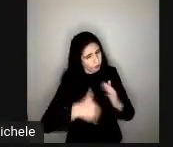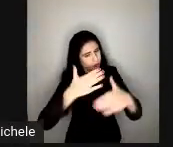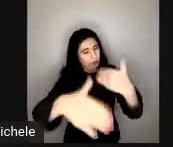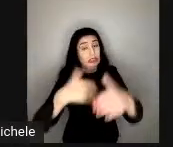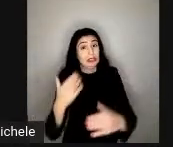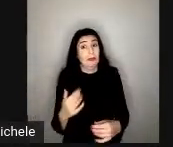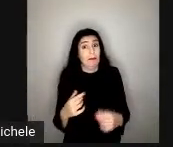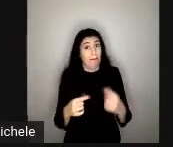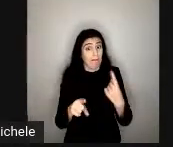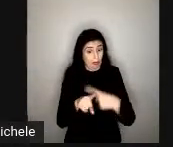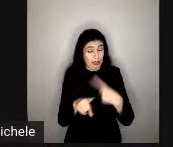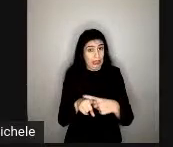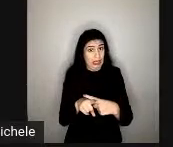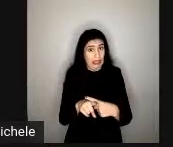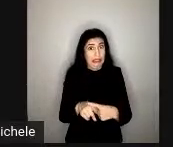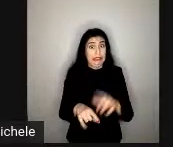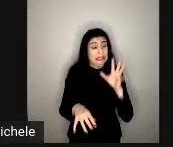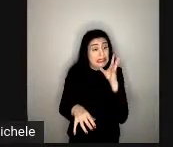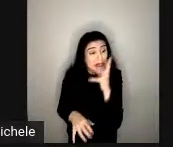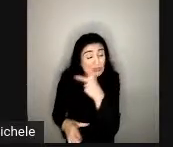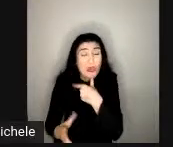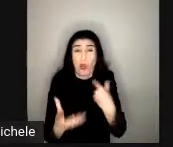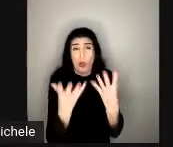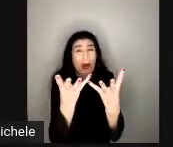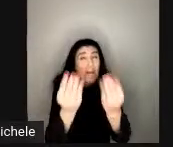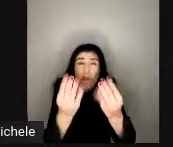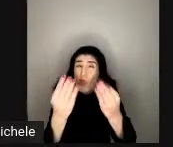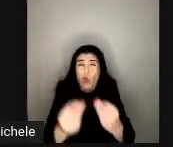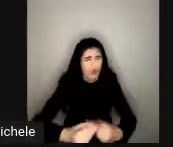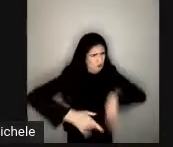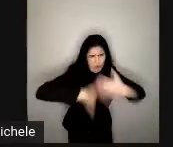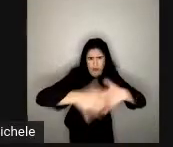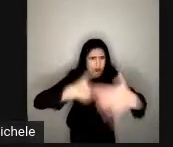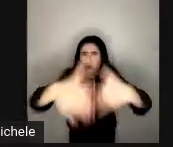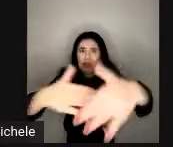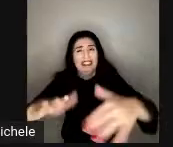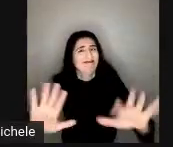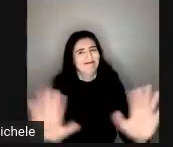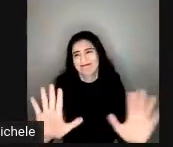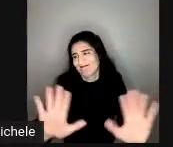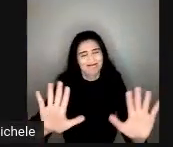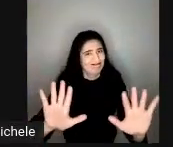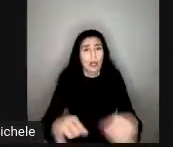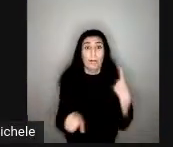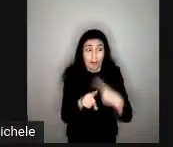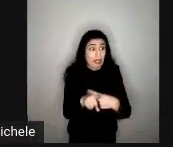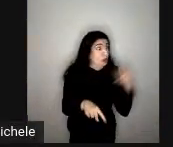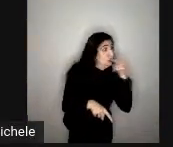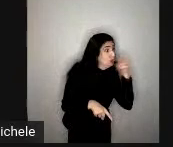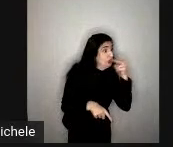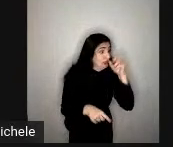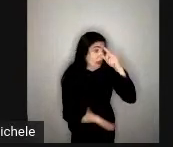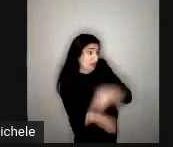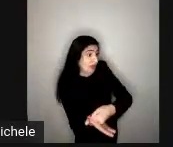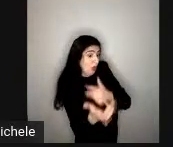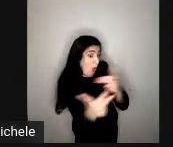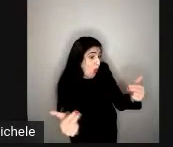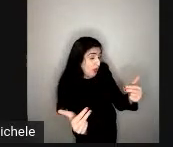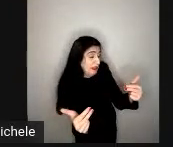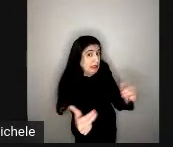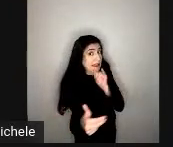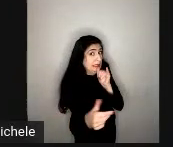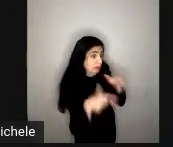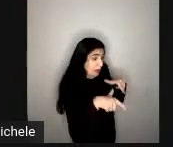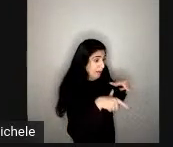a gente deixa para depois, porque a gente tem um monte de urgências e coisas para resolver, as nossas chances